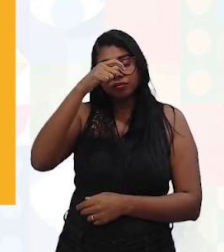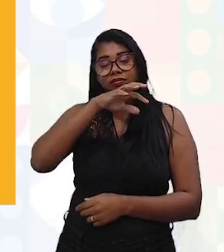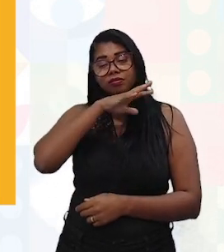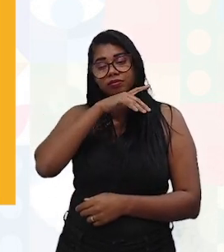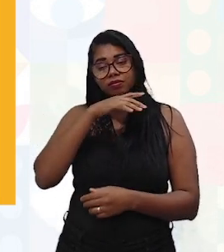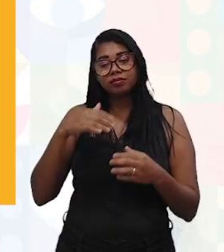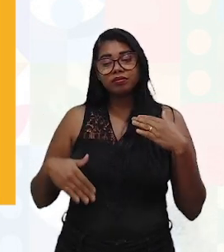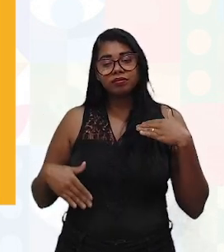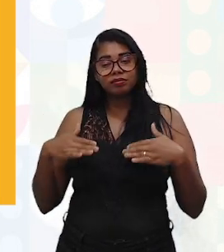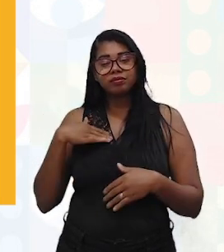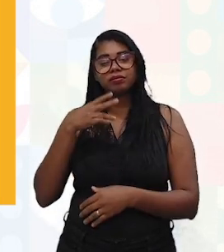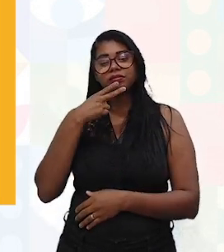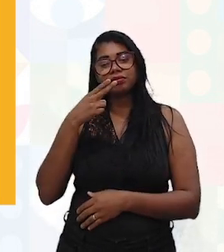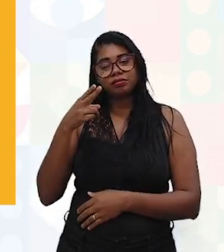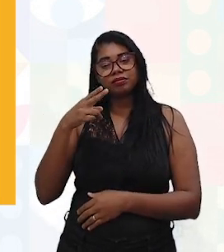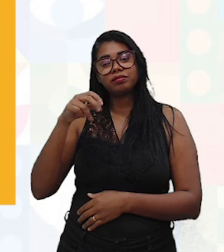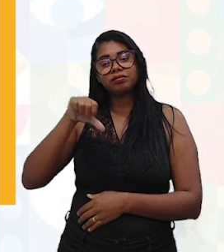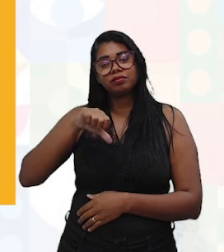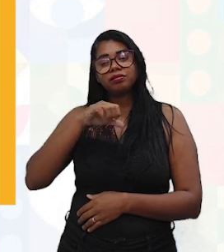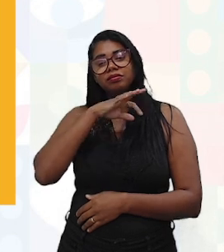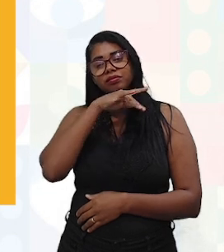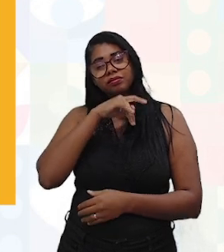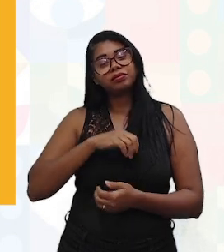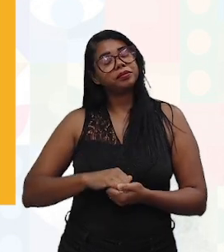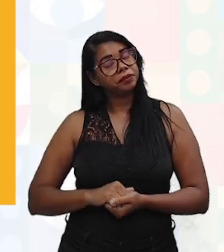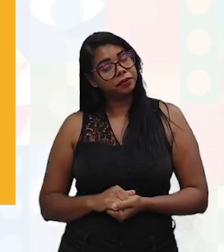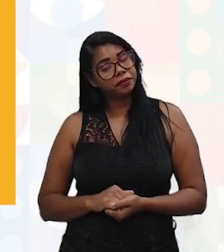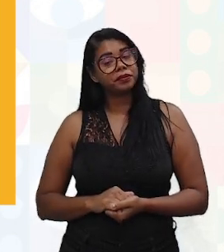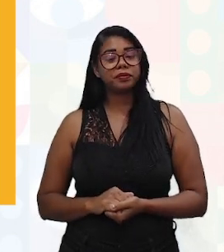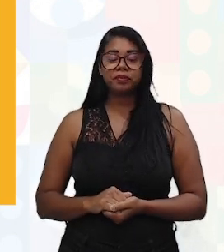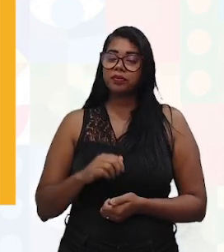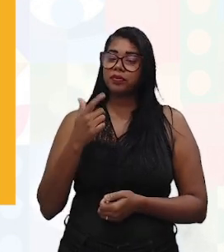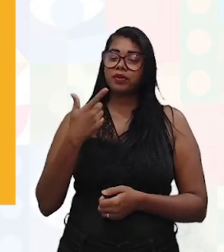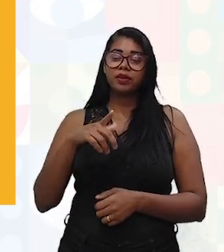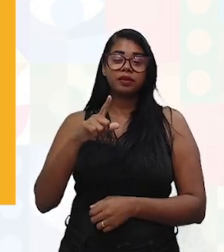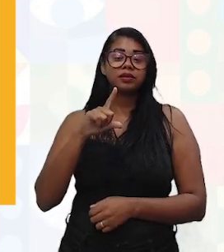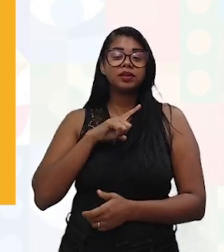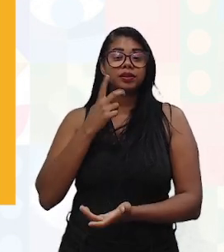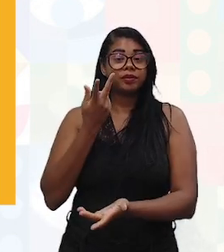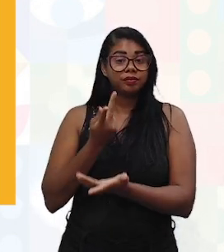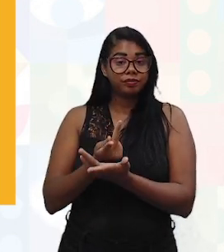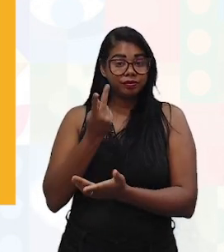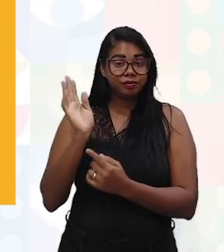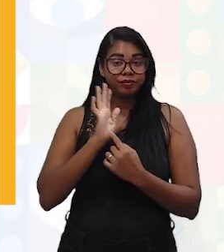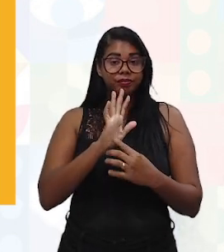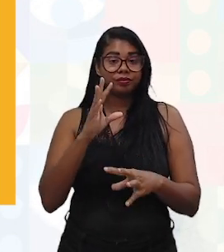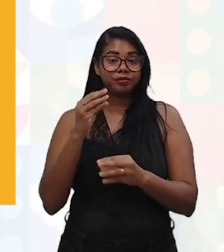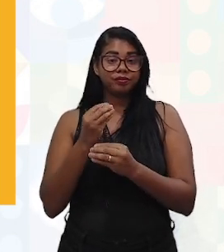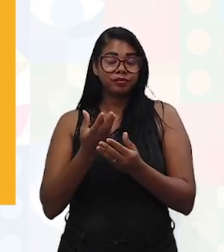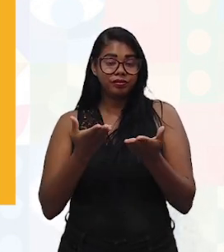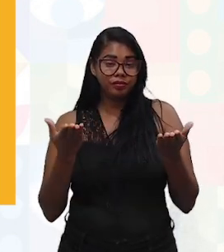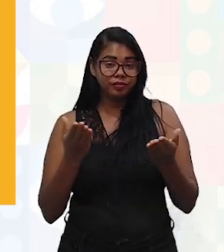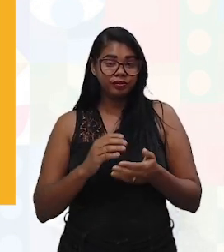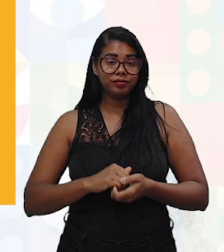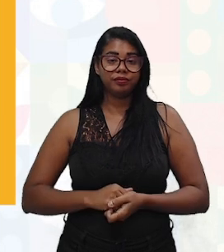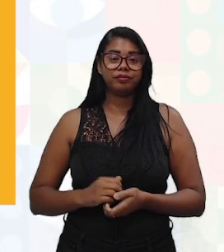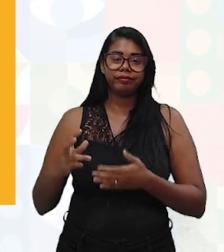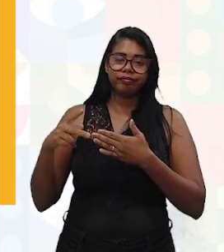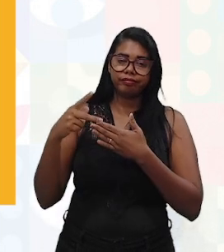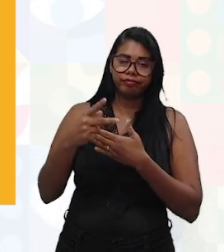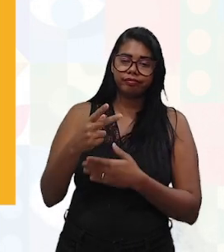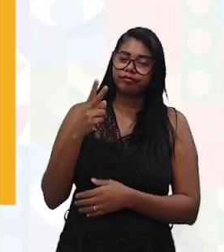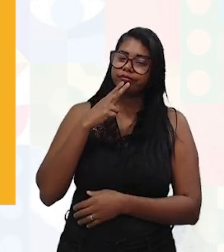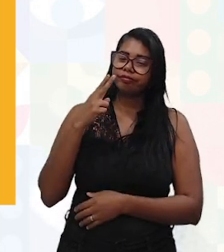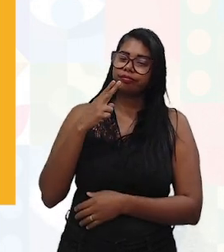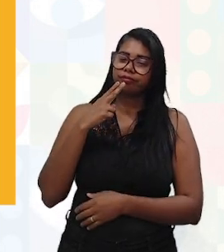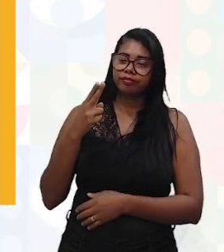realmente fumar é prejudicial. Enquanto isso não tiver realmente despertado em você, você vai continuar fumando.